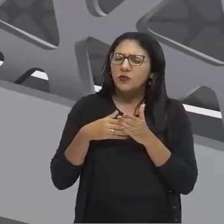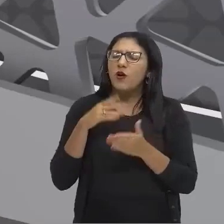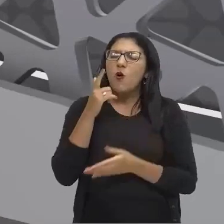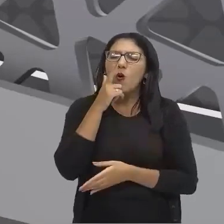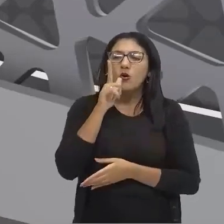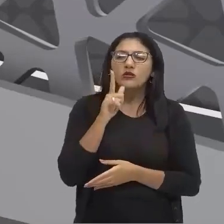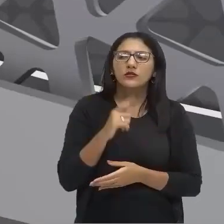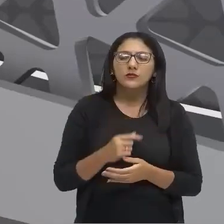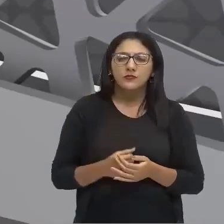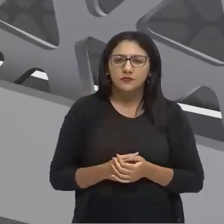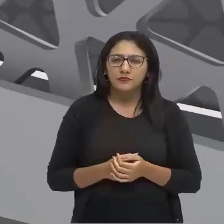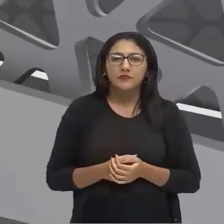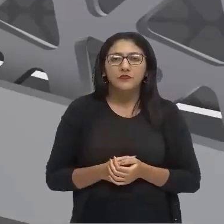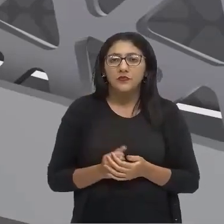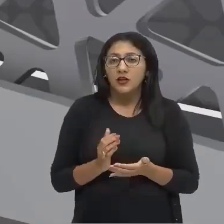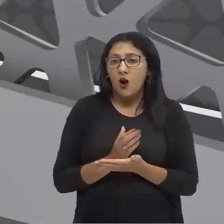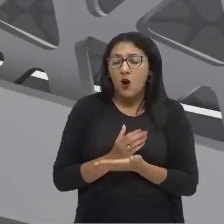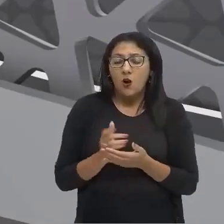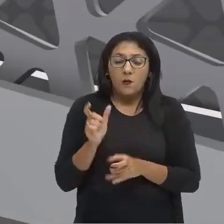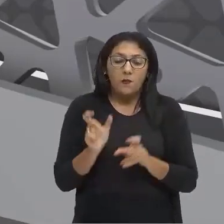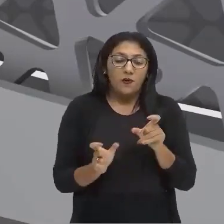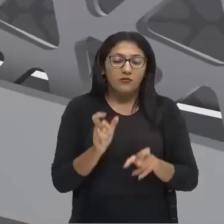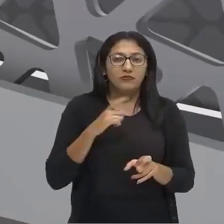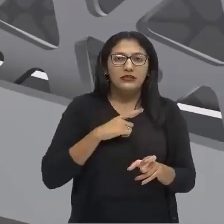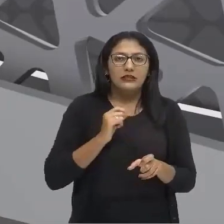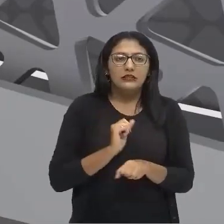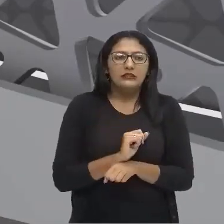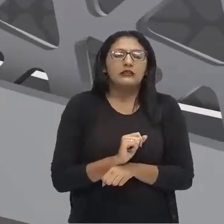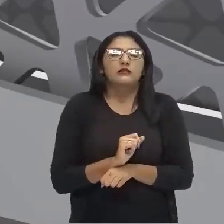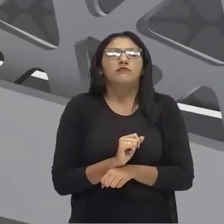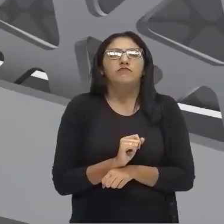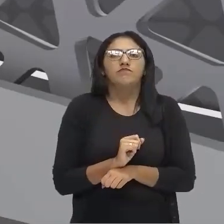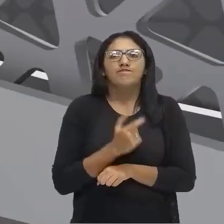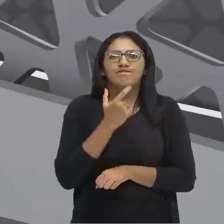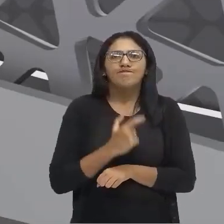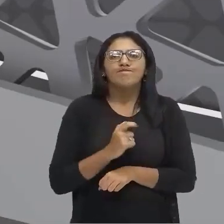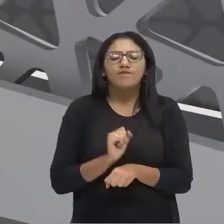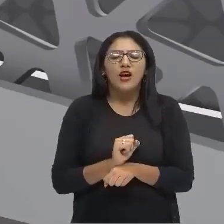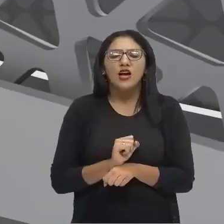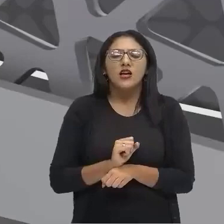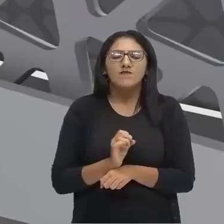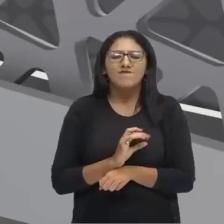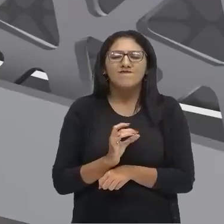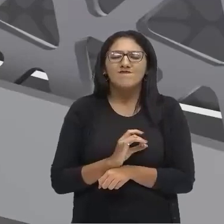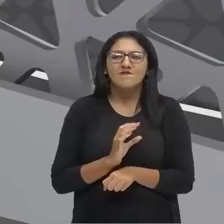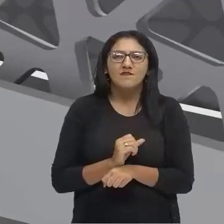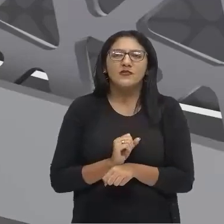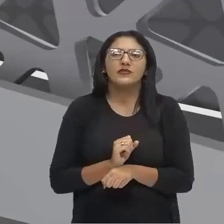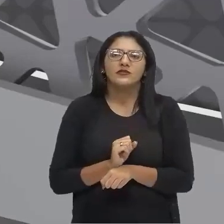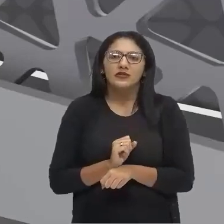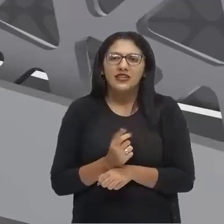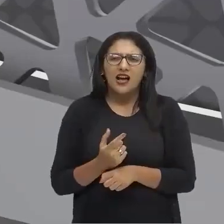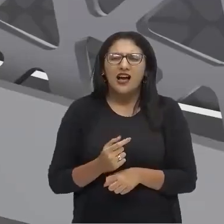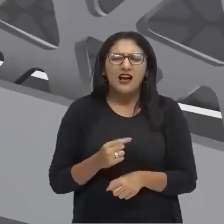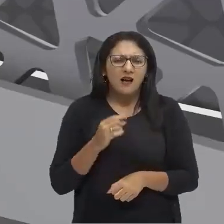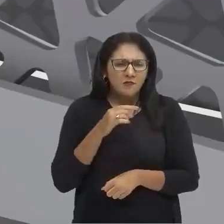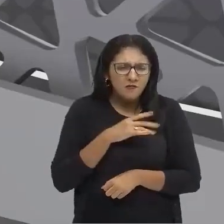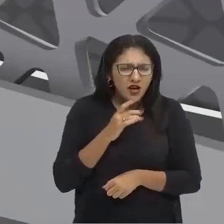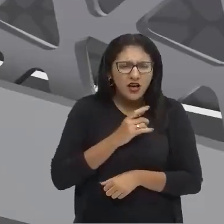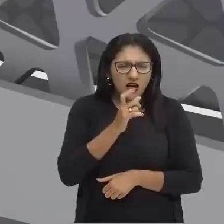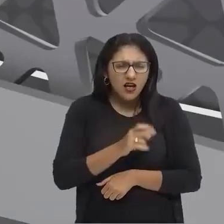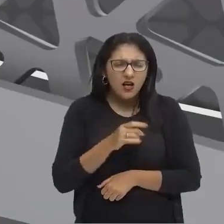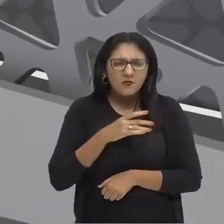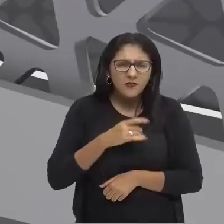as pessoas têm medo, às vezes trava a pessoa, ela se paralisa. E aí nós colocamos: está com medo? Vai com medo